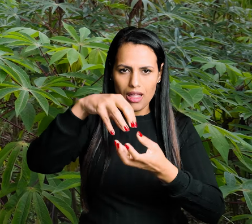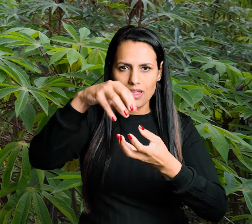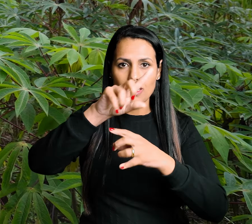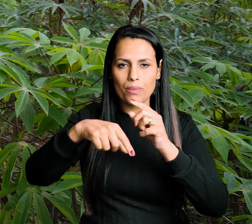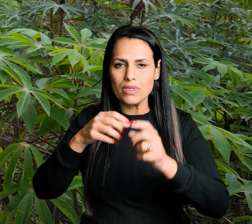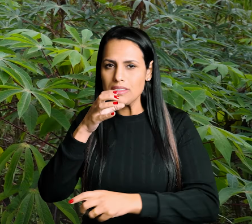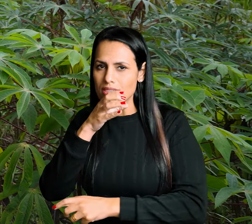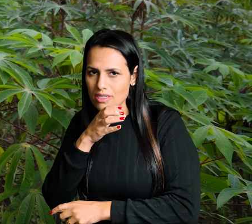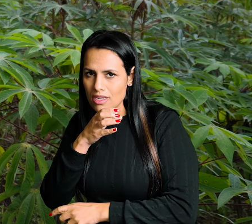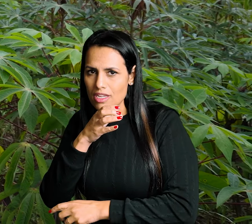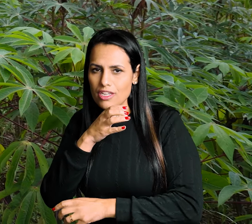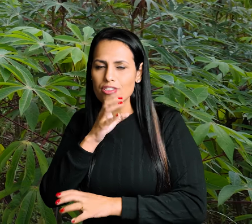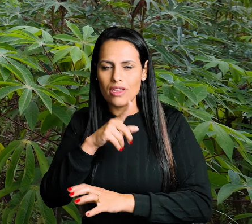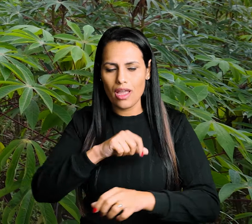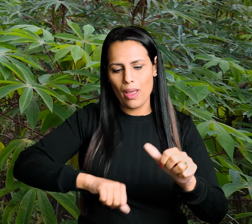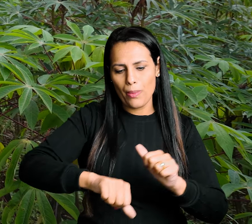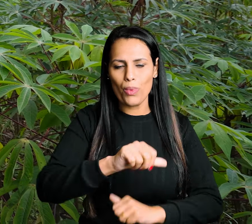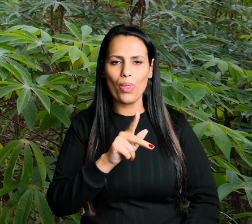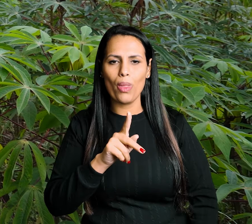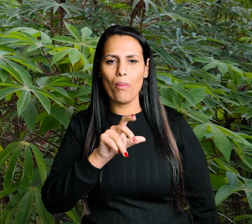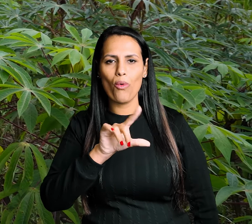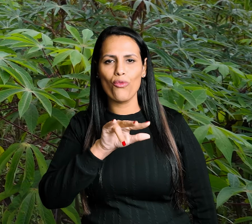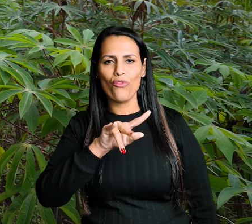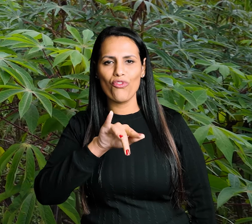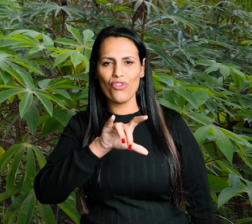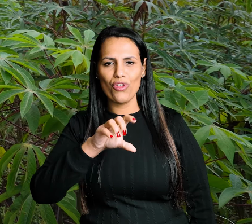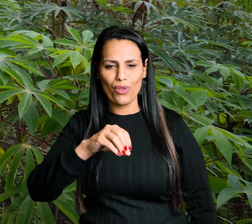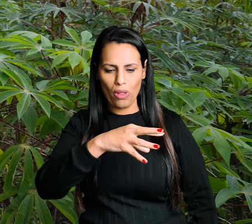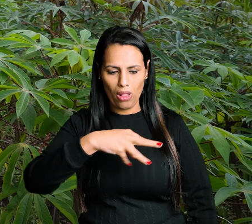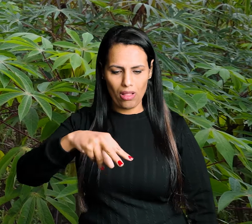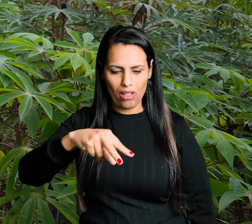e depois ali é o polvilho. Então eles faziam o polvilho,